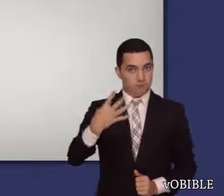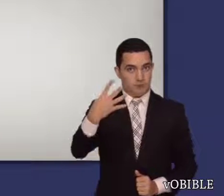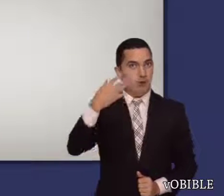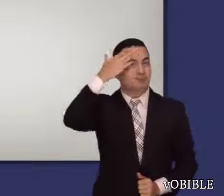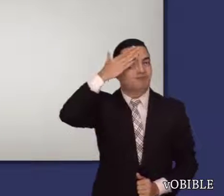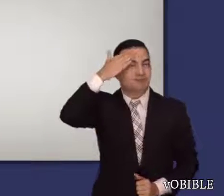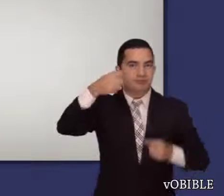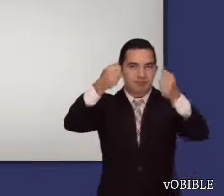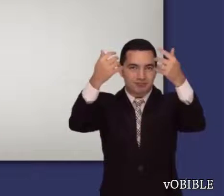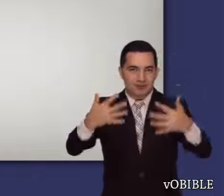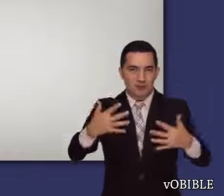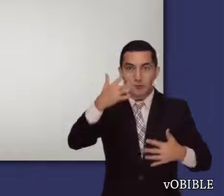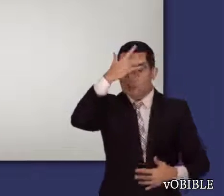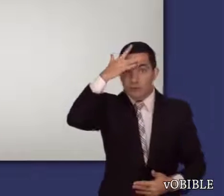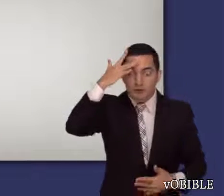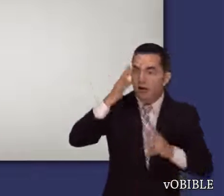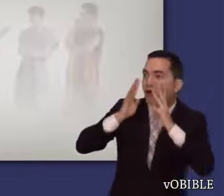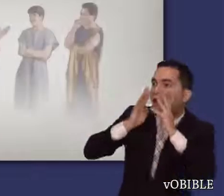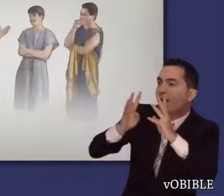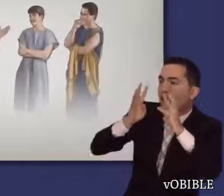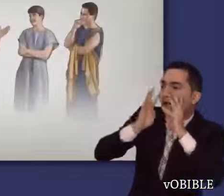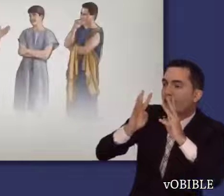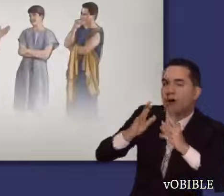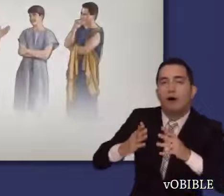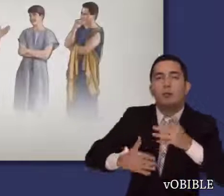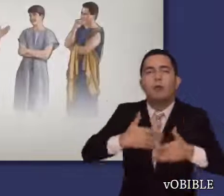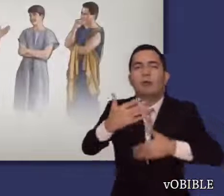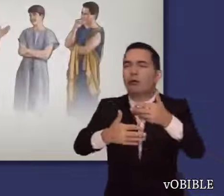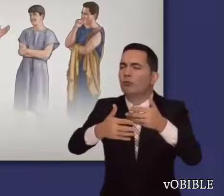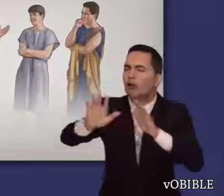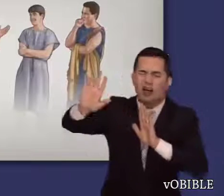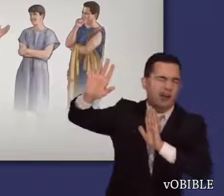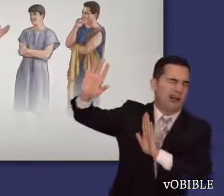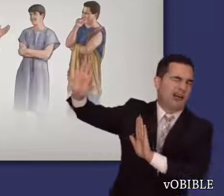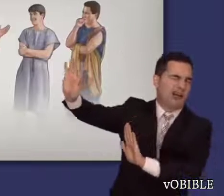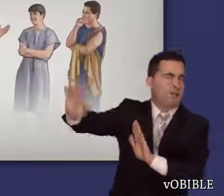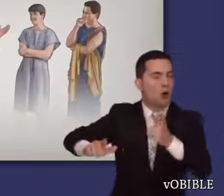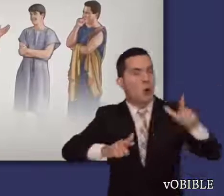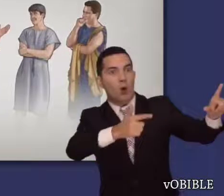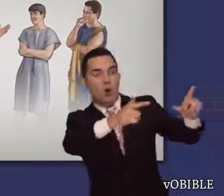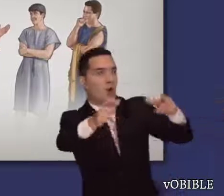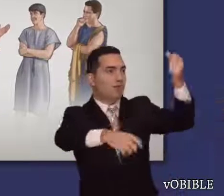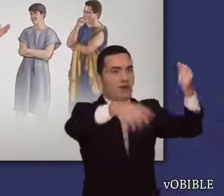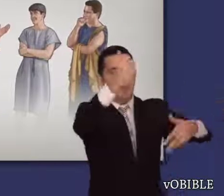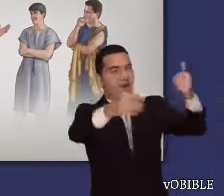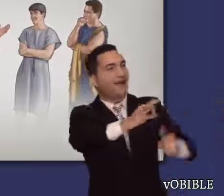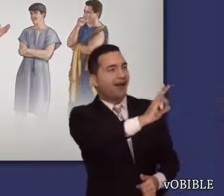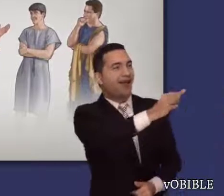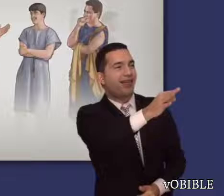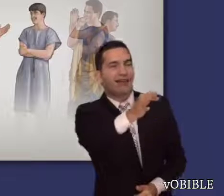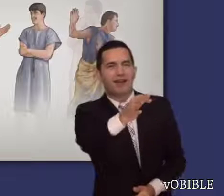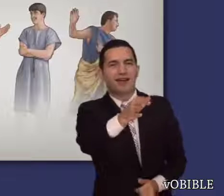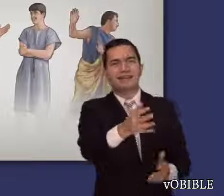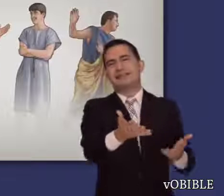No capítulo 4, Paulo diz para Timóteo pregar a palavra urgentemente, porque vai chegar um dia em que as pessoas